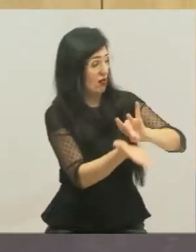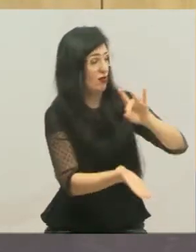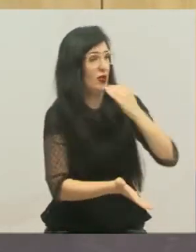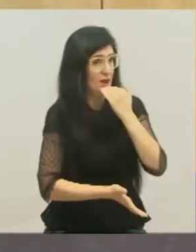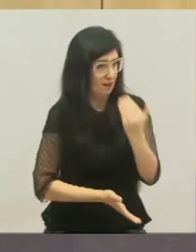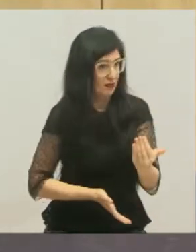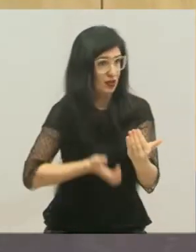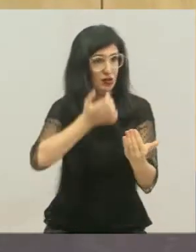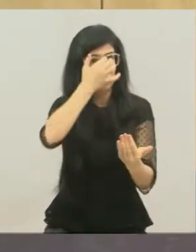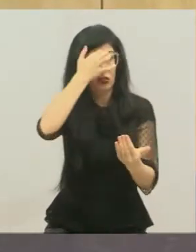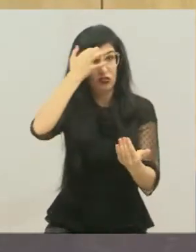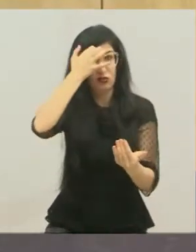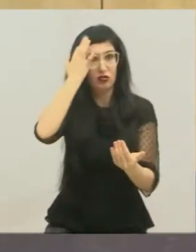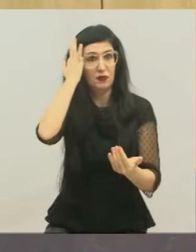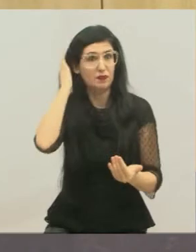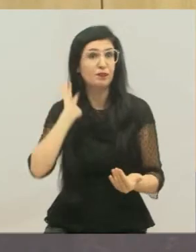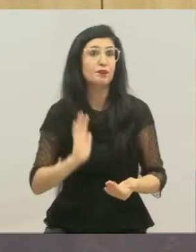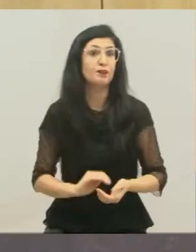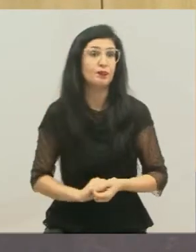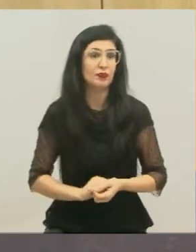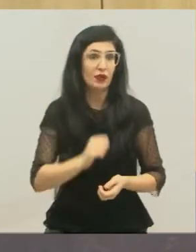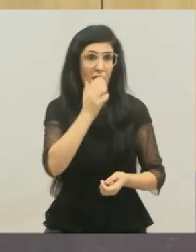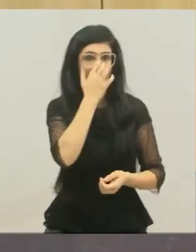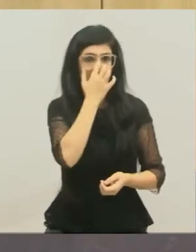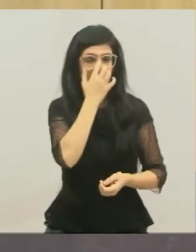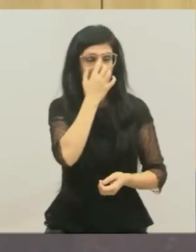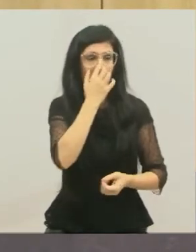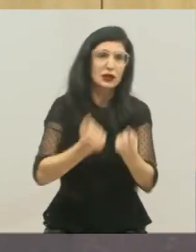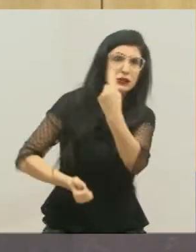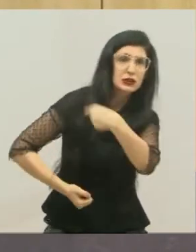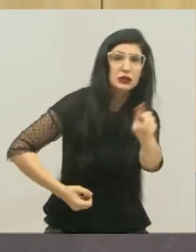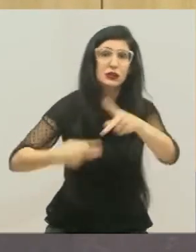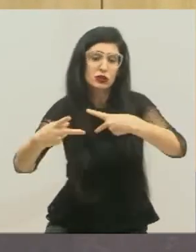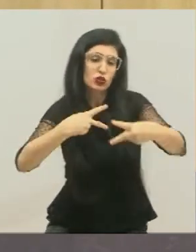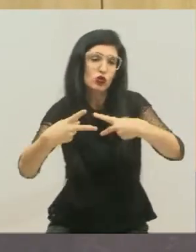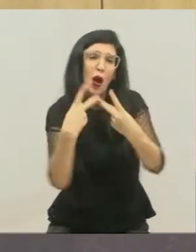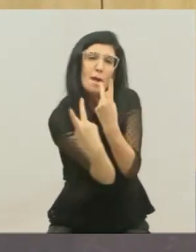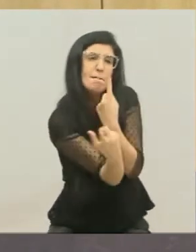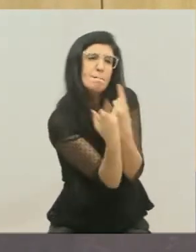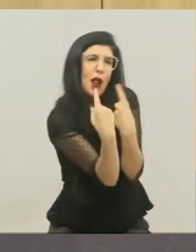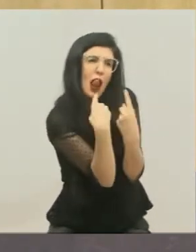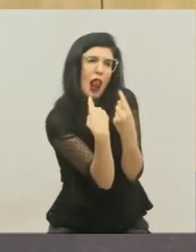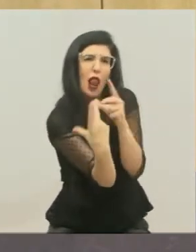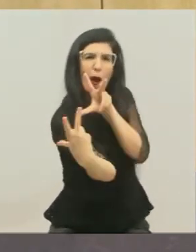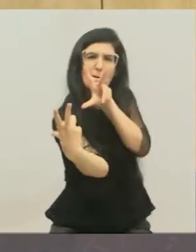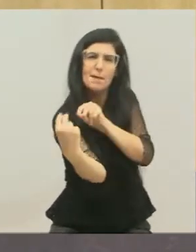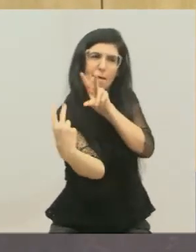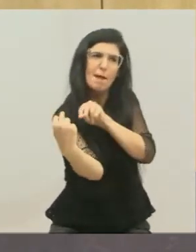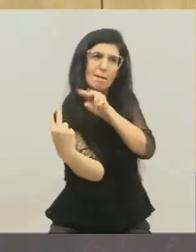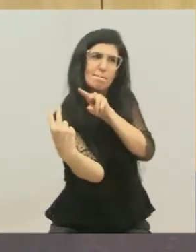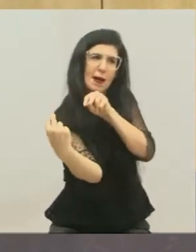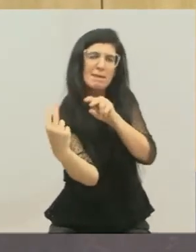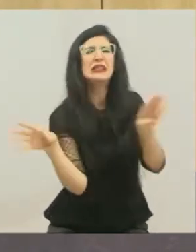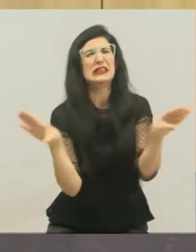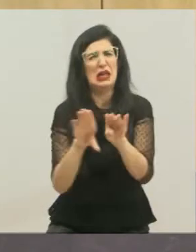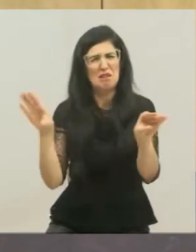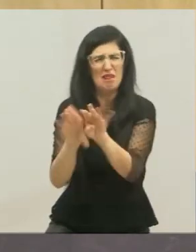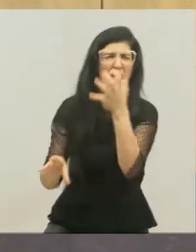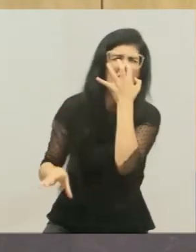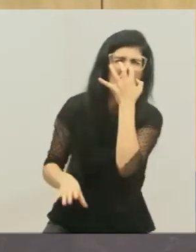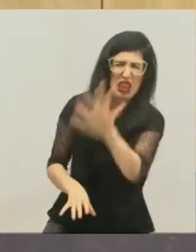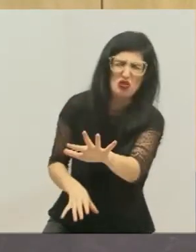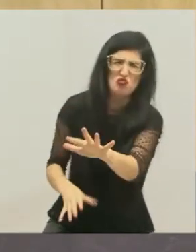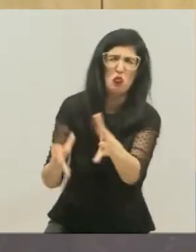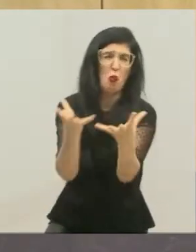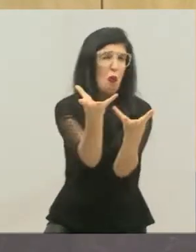uma força-tarefa de unirmos e ir lá em São José conversar com eles, porque o lixo está muito grande ali,